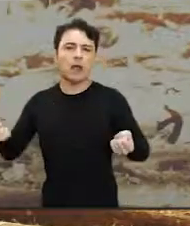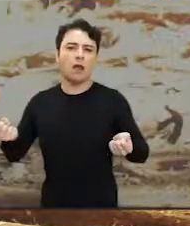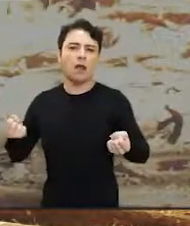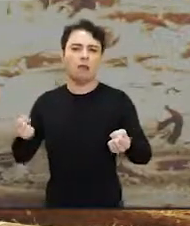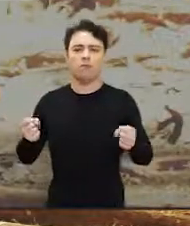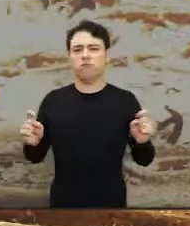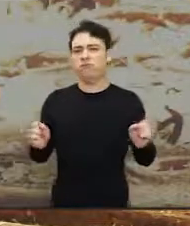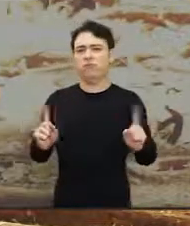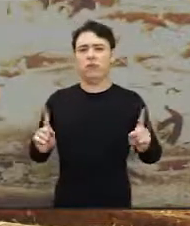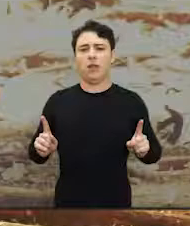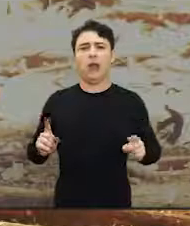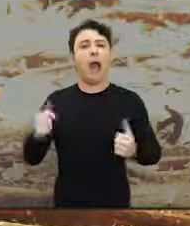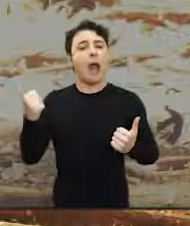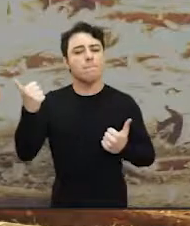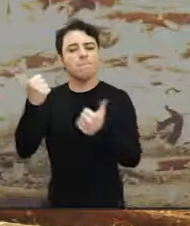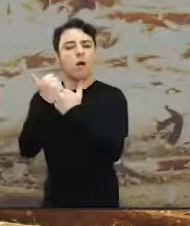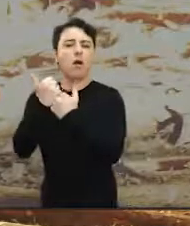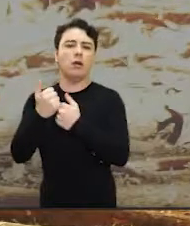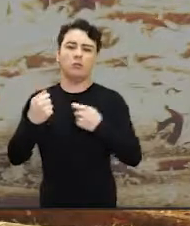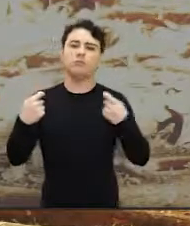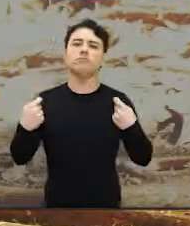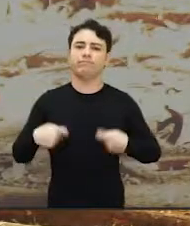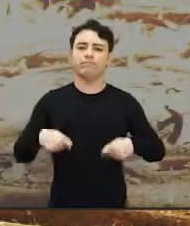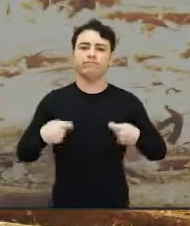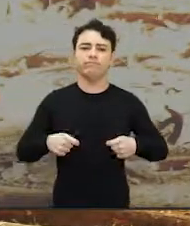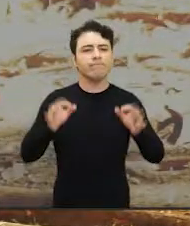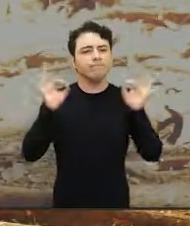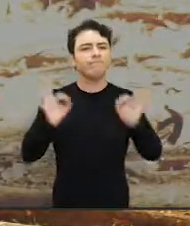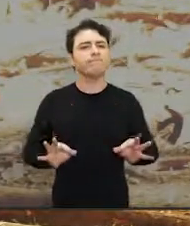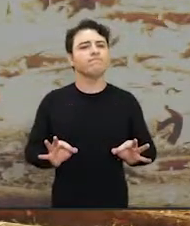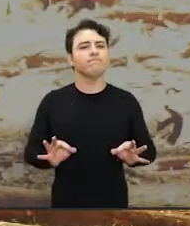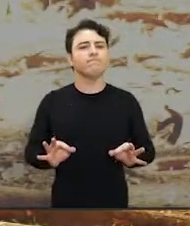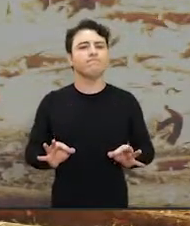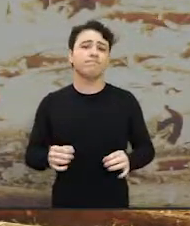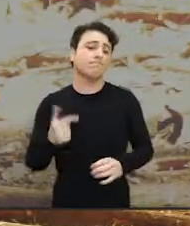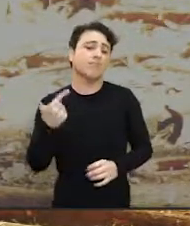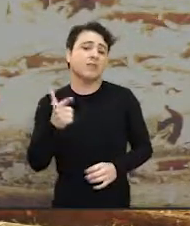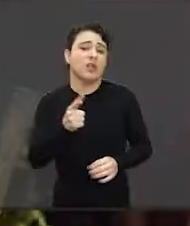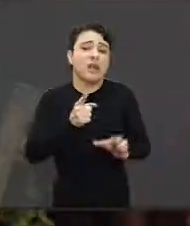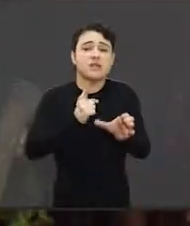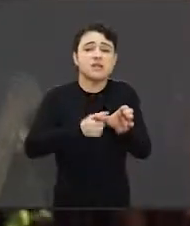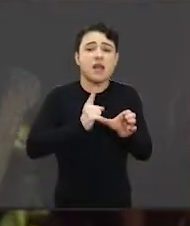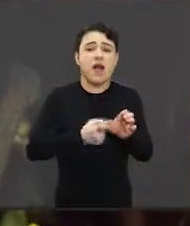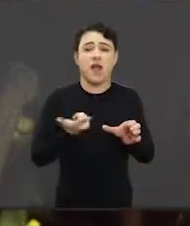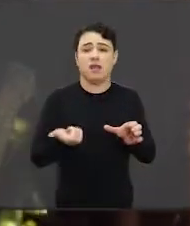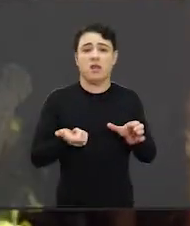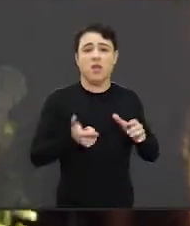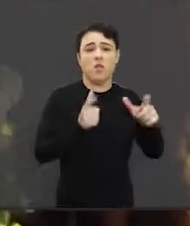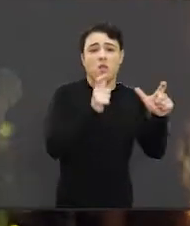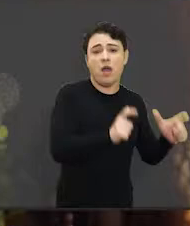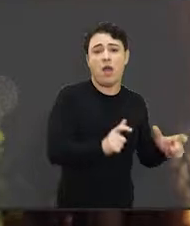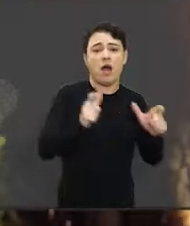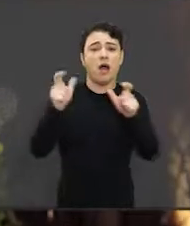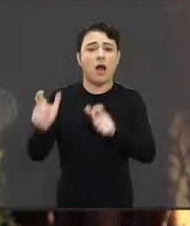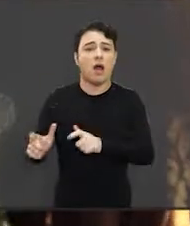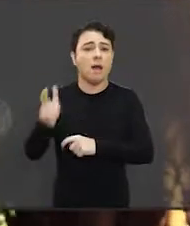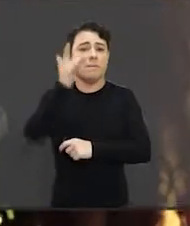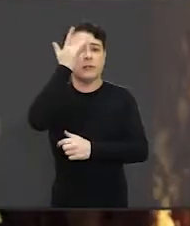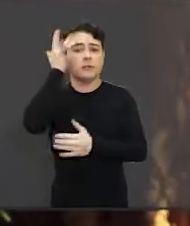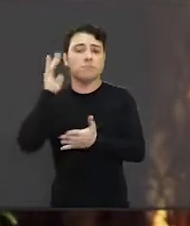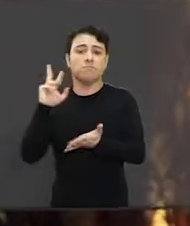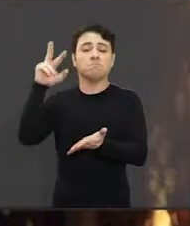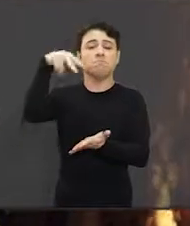mais infraestrutura na cidade. De repente, para o músico se apresentar e também